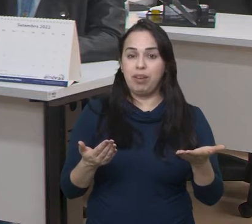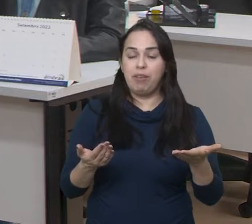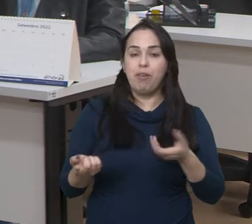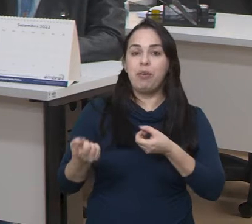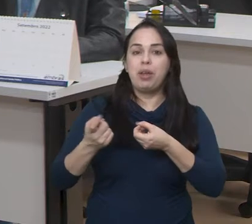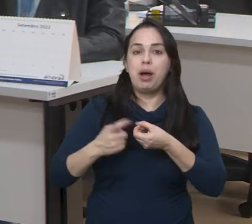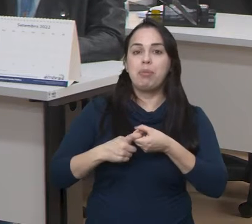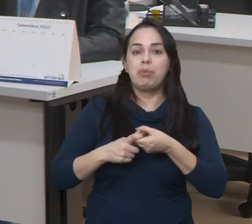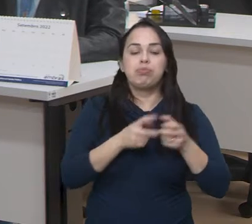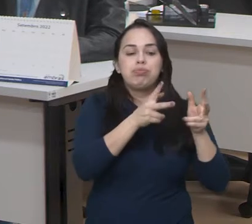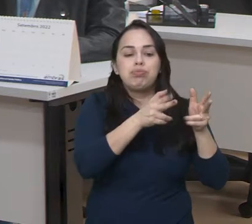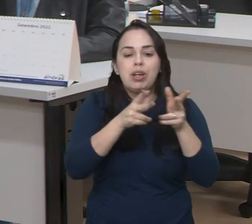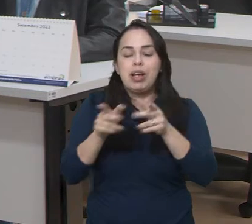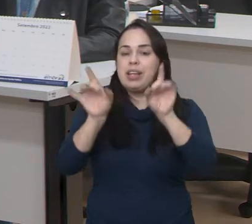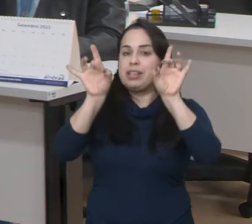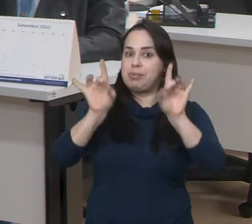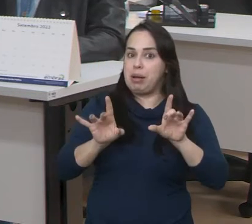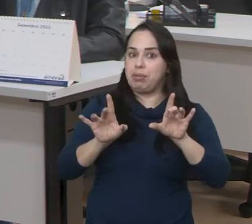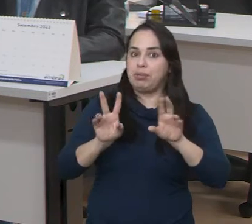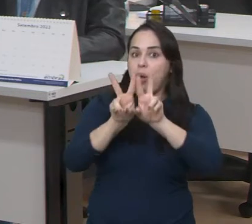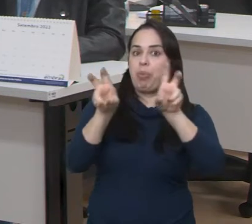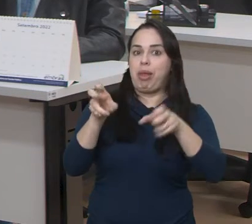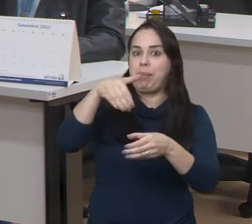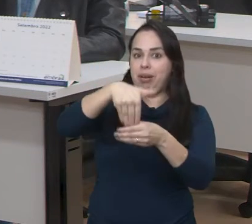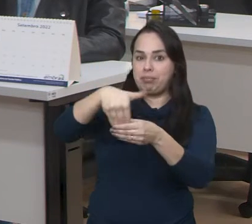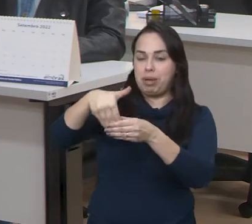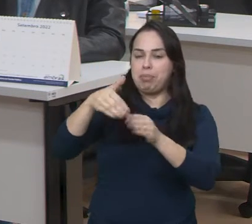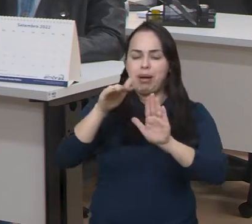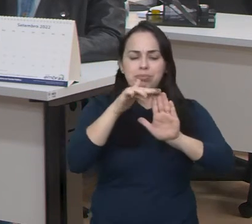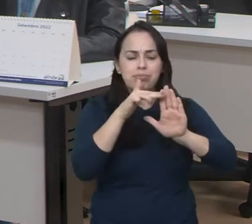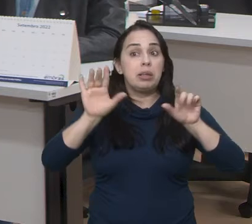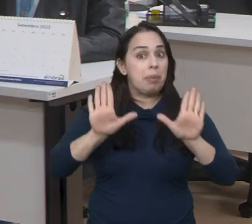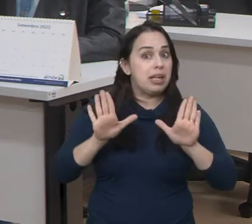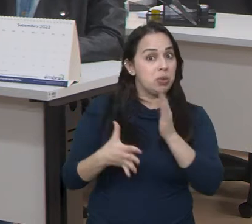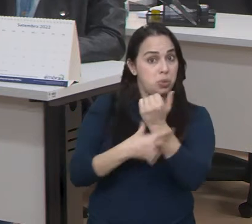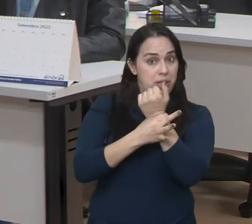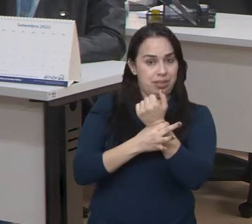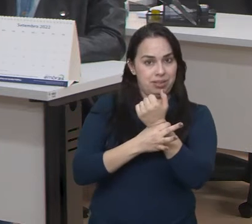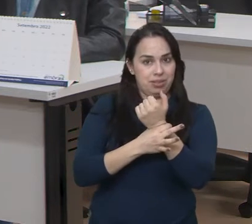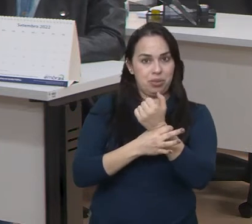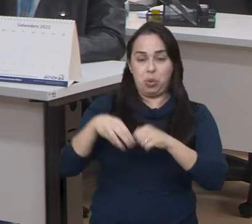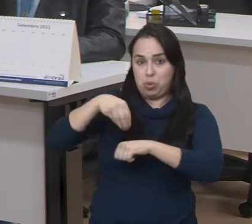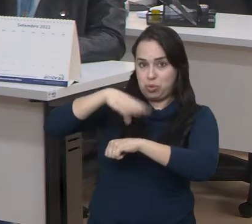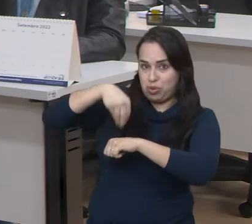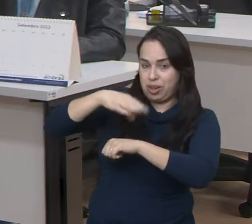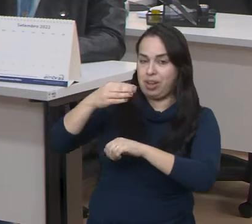forma combativa e fundamental nessa